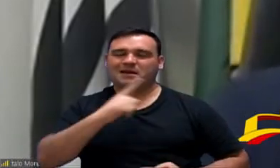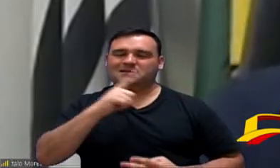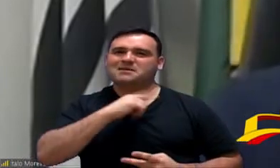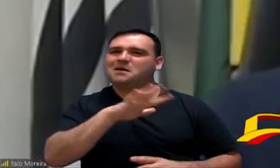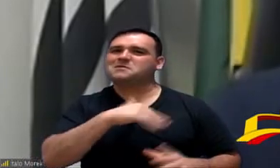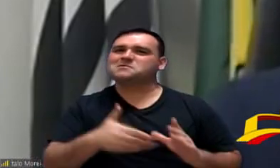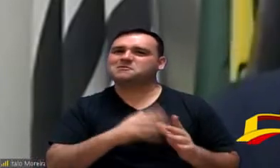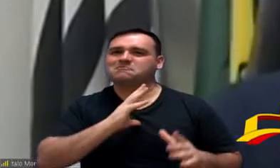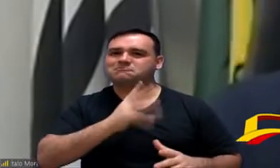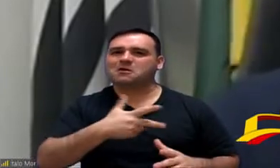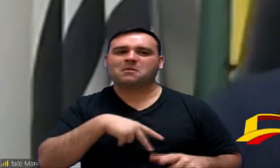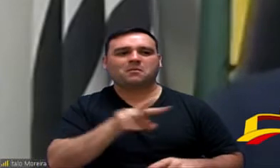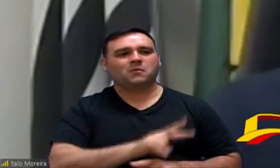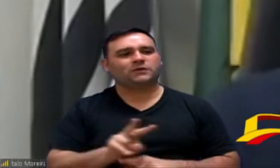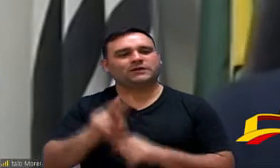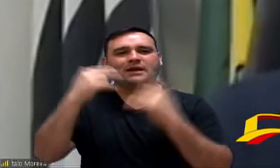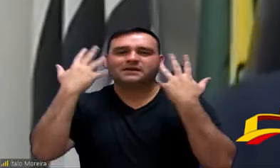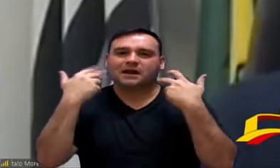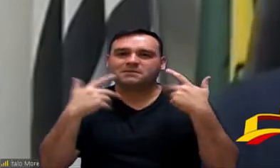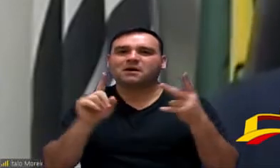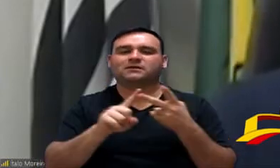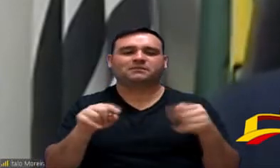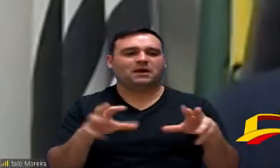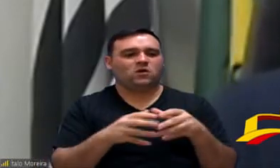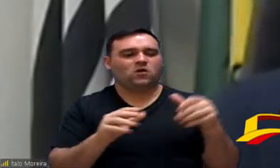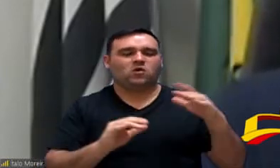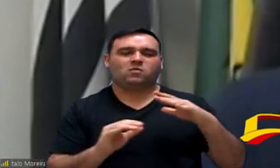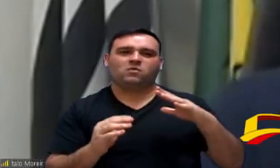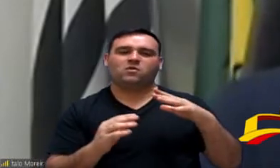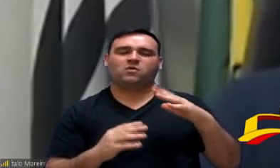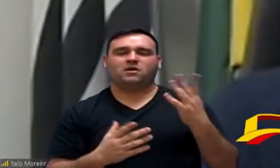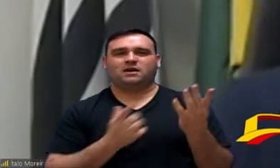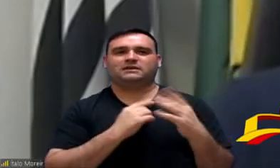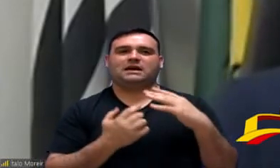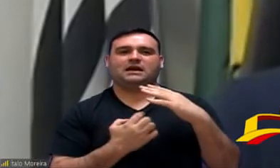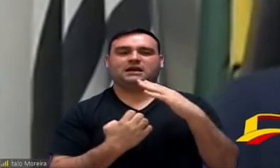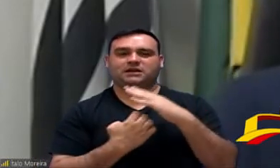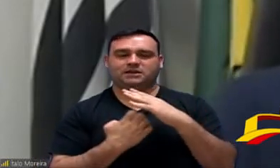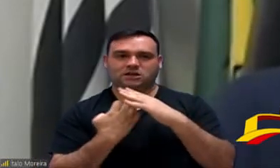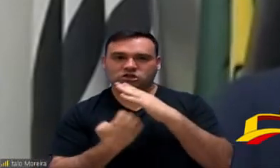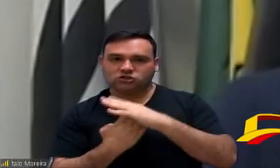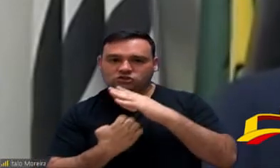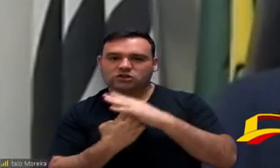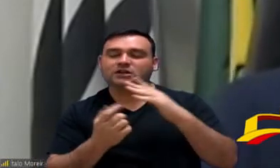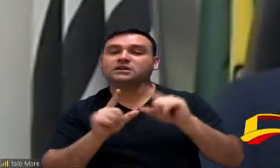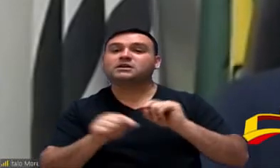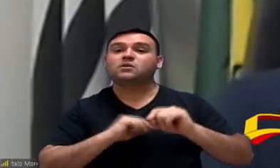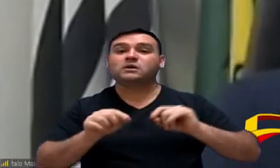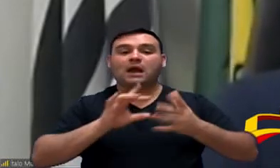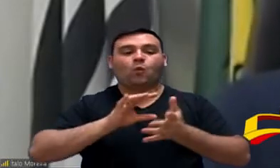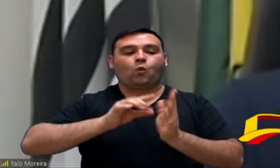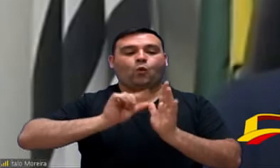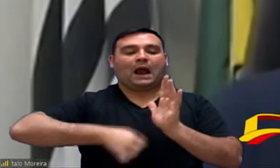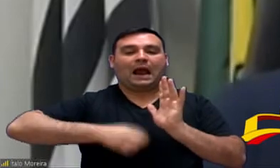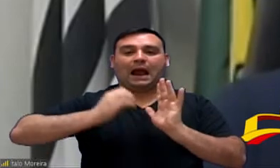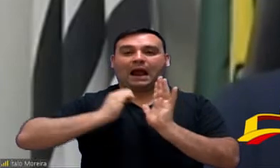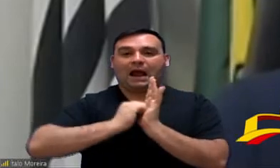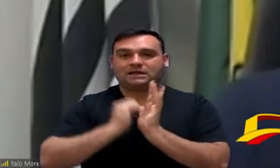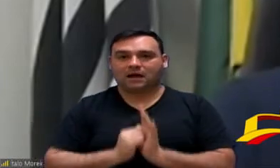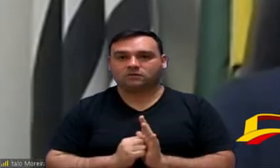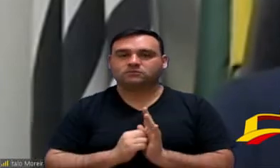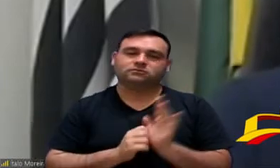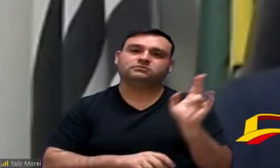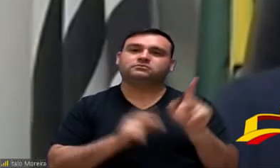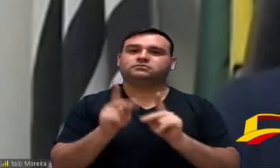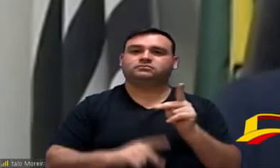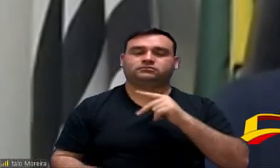os protetores de animais, as entidades que têm esse fim, prevendo um cadastro público dos cuidadores do município